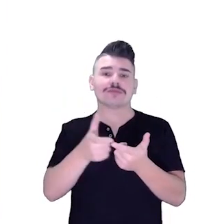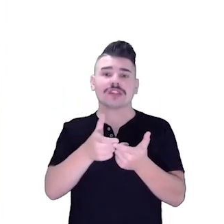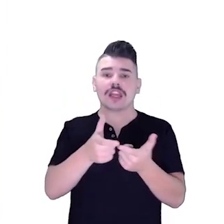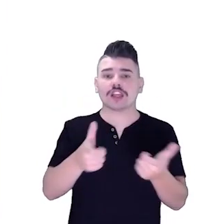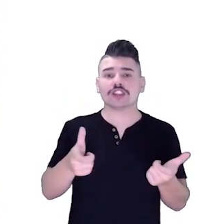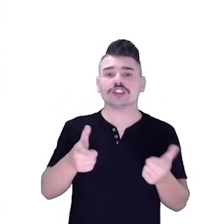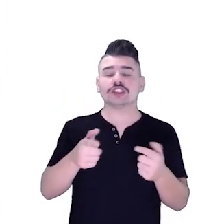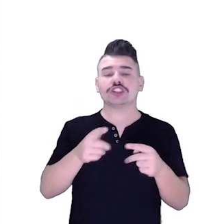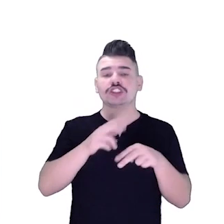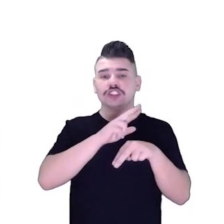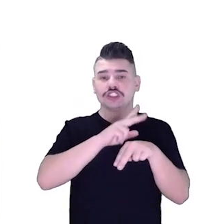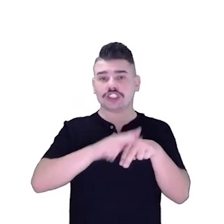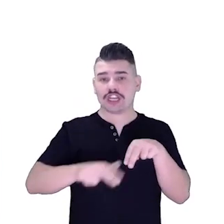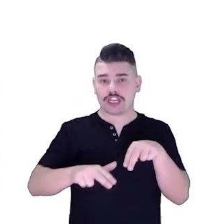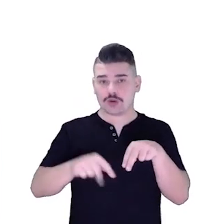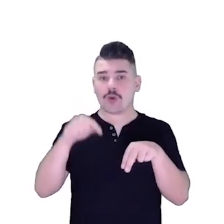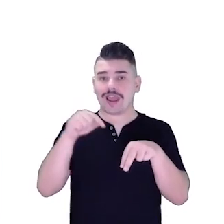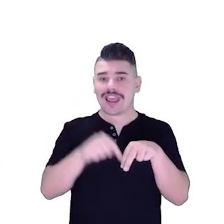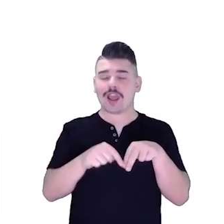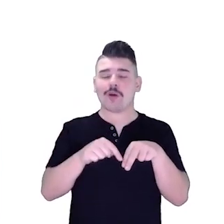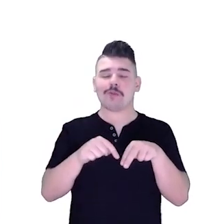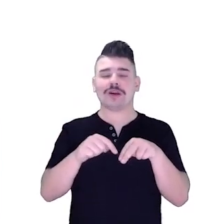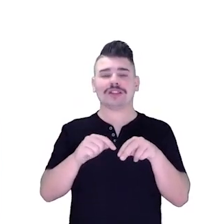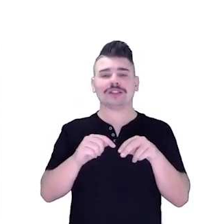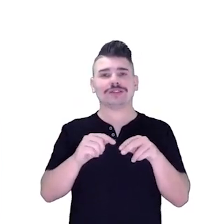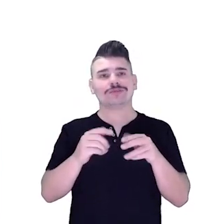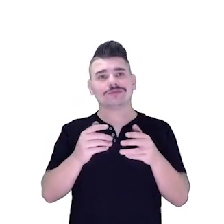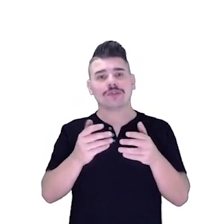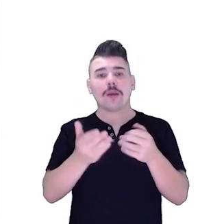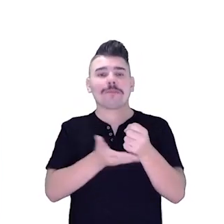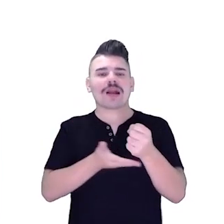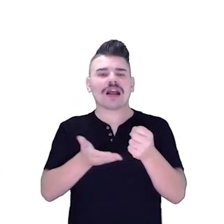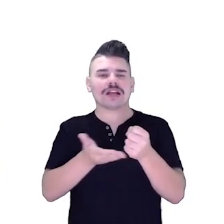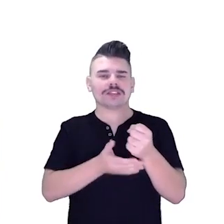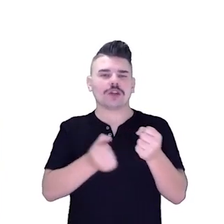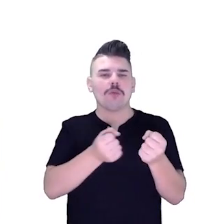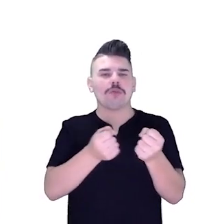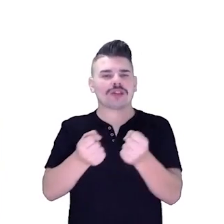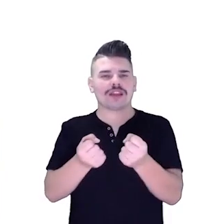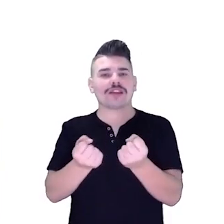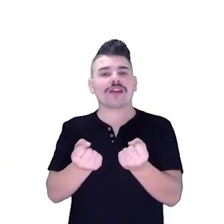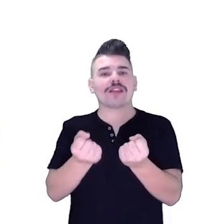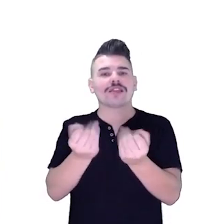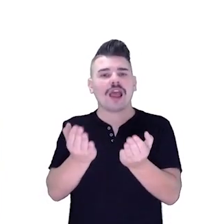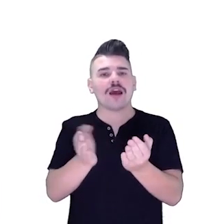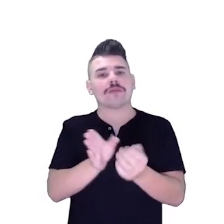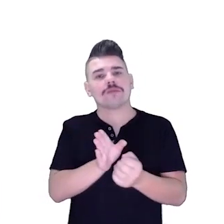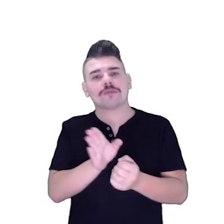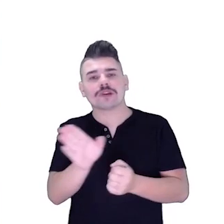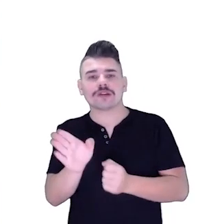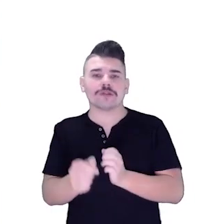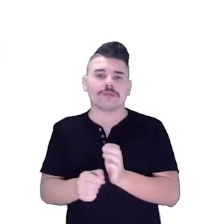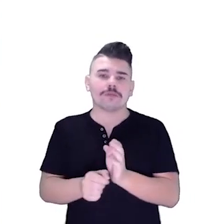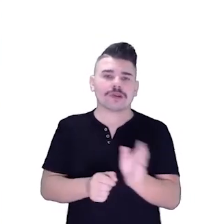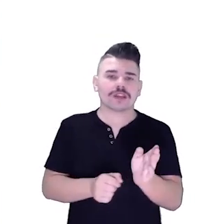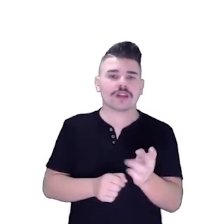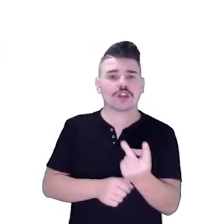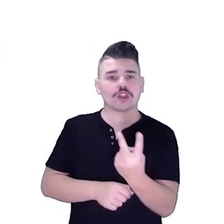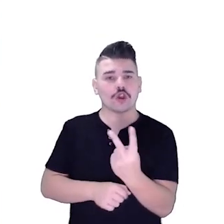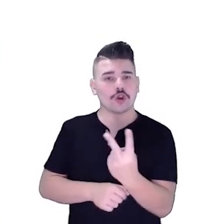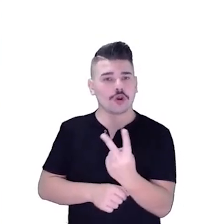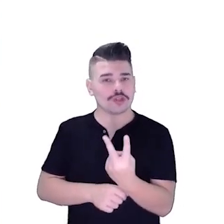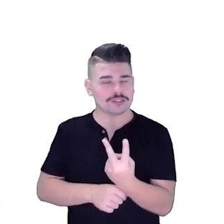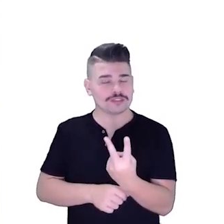gênero é uma estrutura de poder, né, que vai produzir esse binarismo. E naquele momento, né,